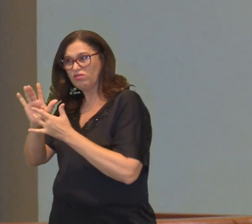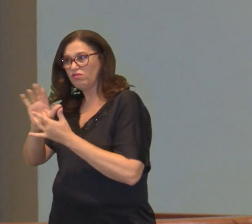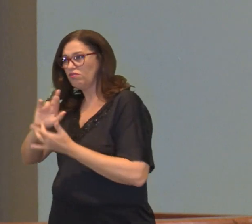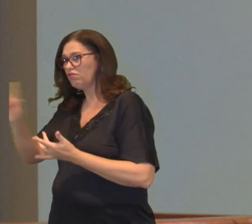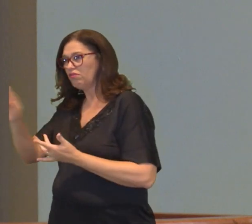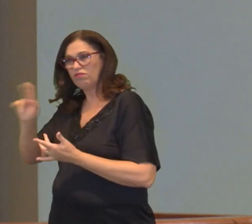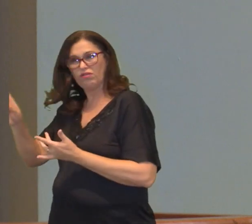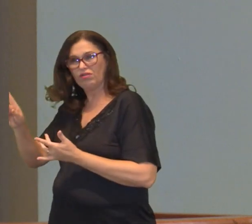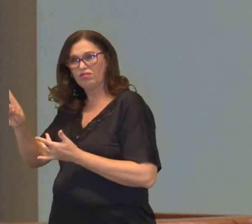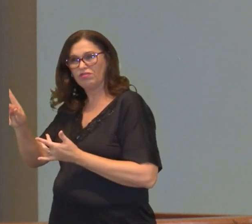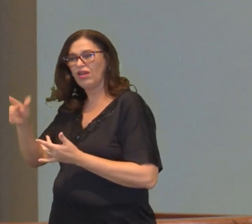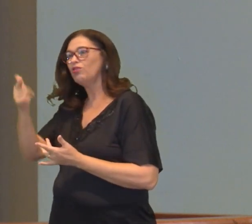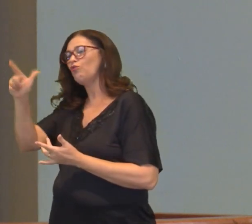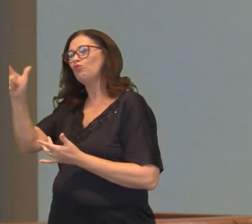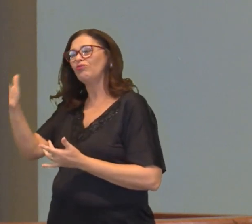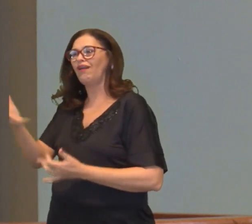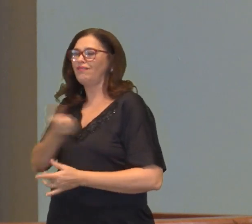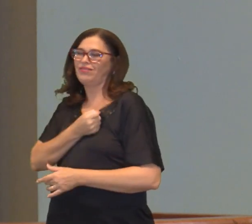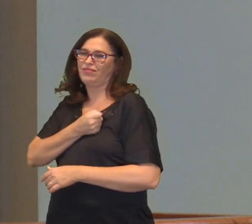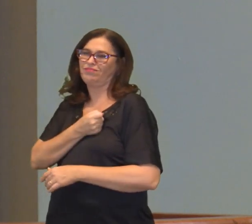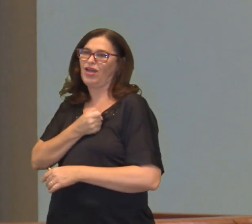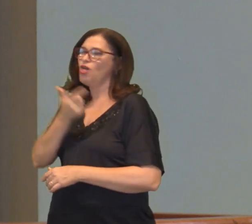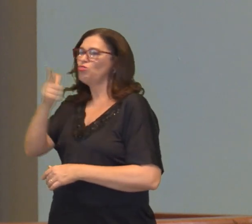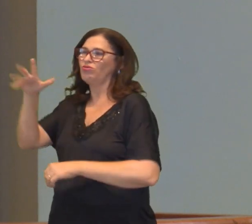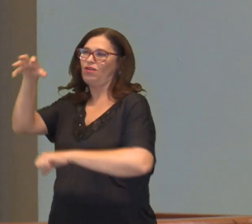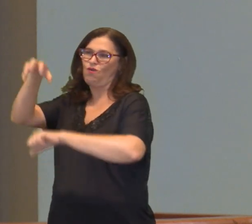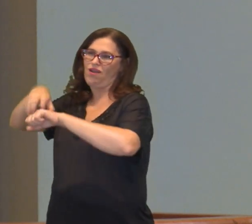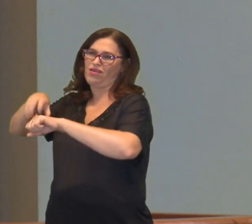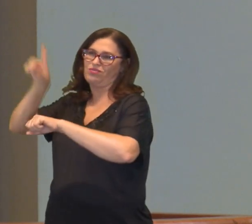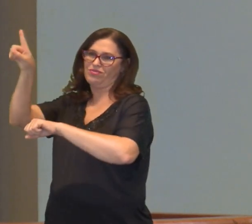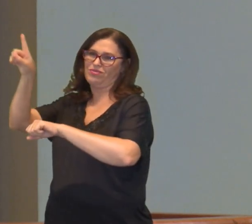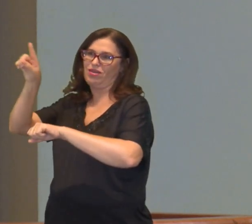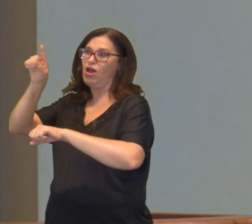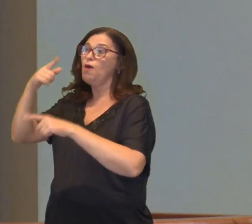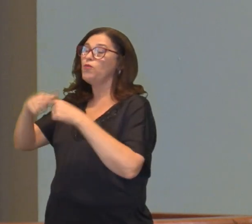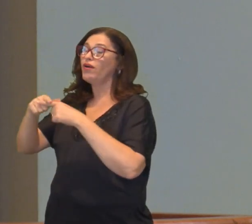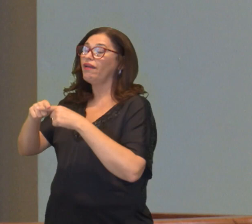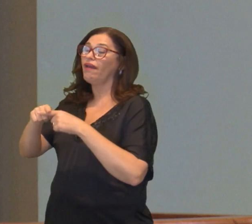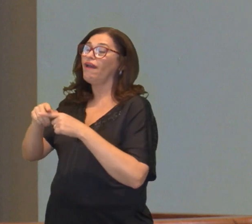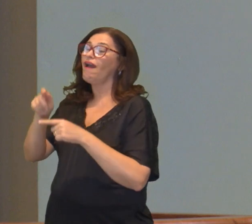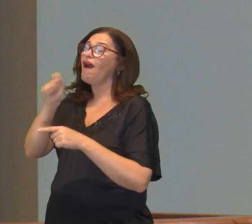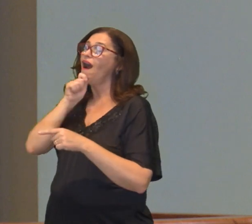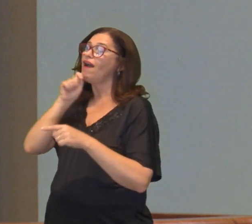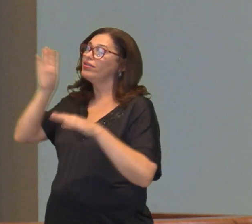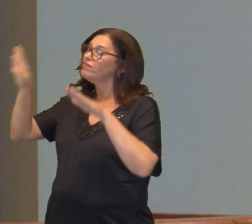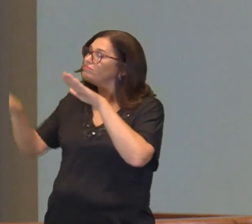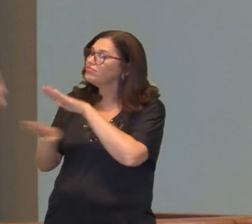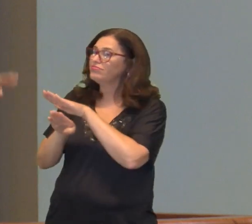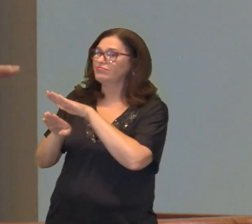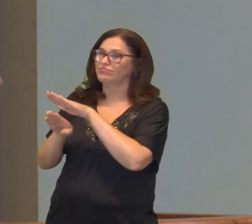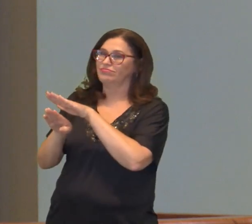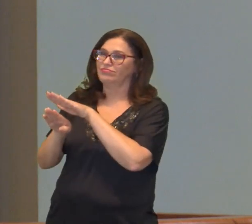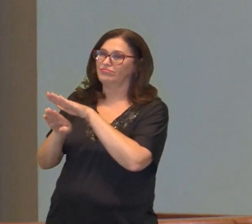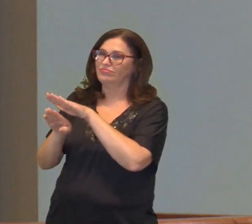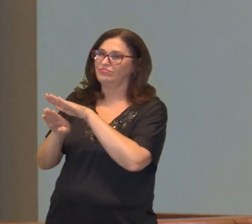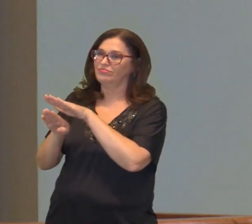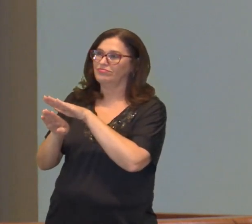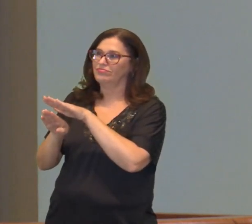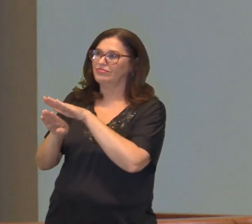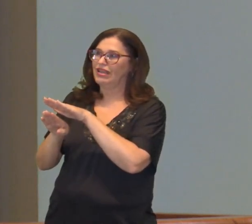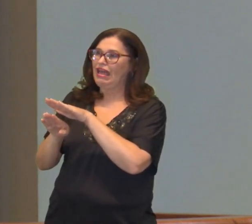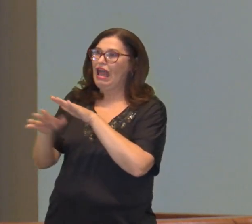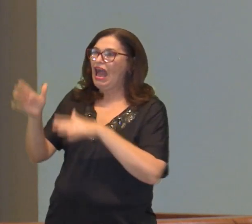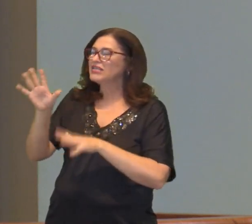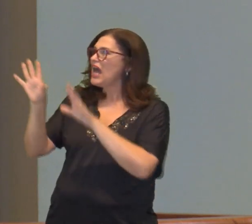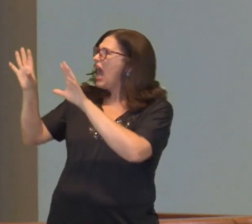não está no reino de Deus e debaixo da autoridade de Deus. Ele não aceita que Deus seja dono de sua vida